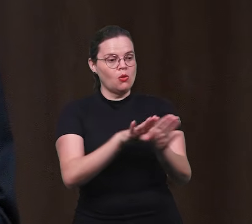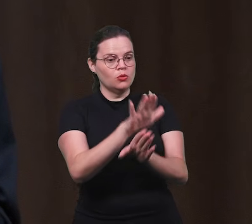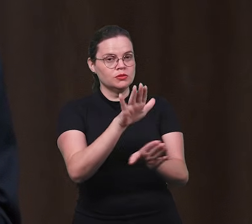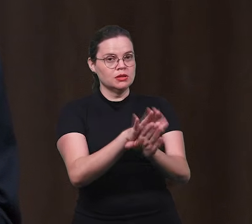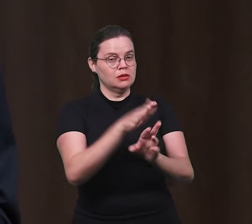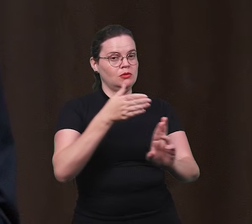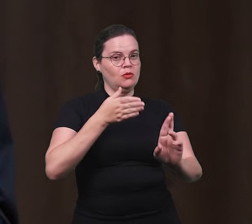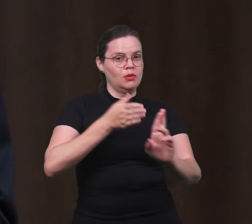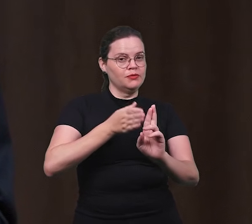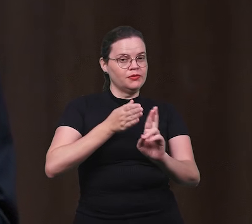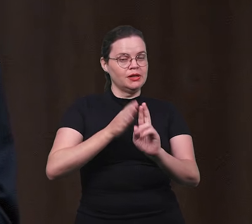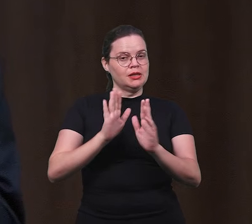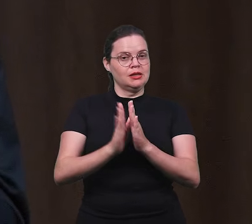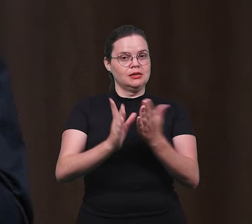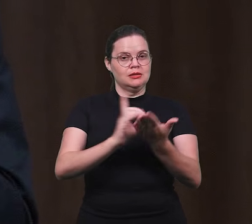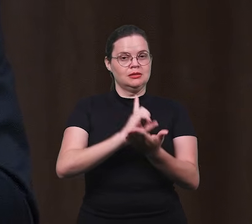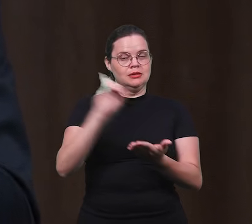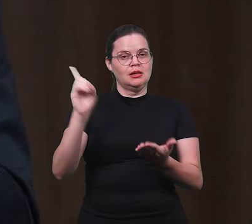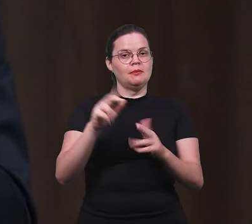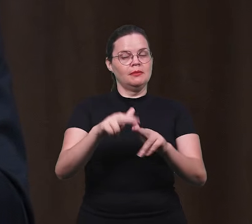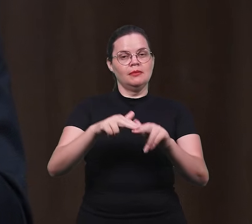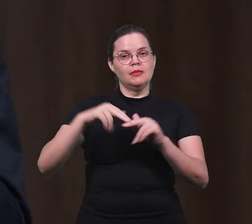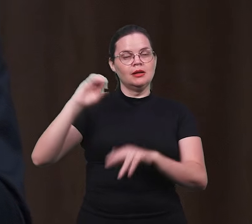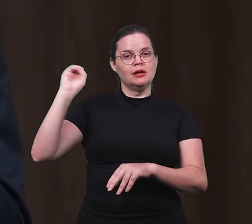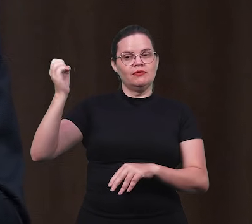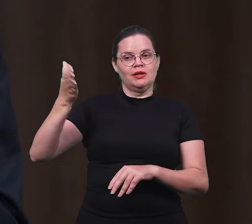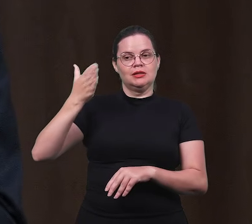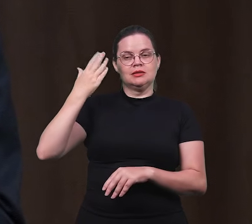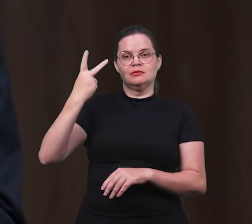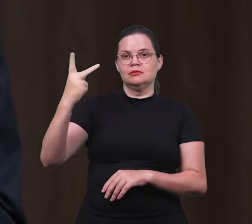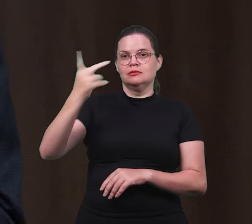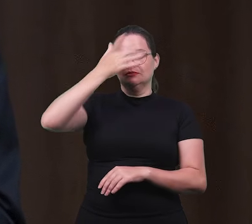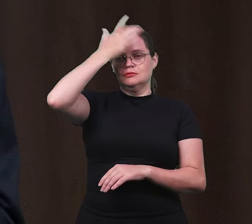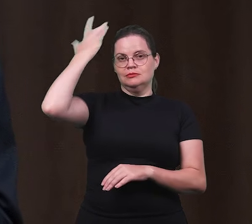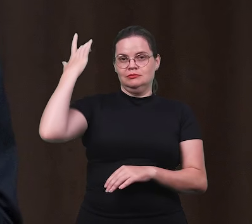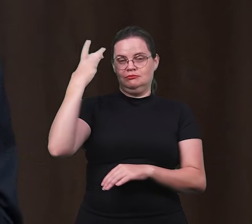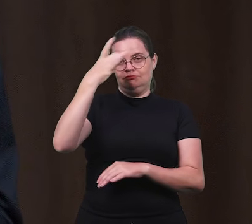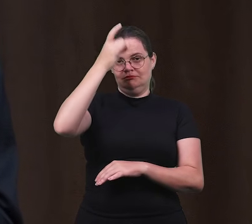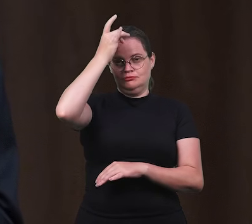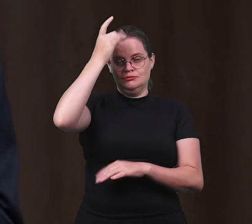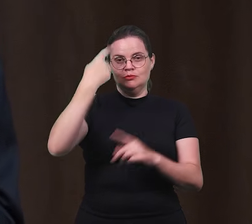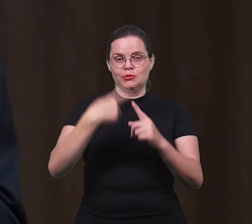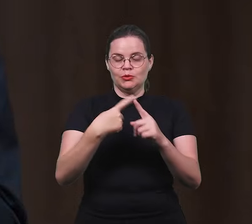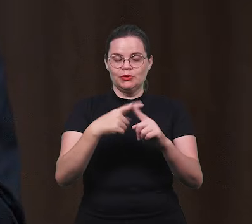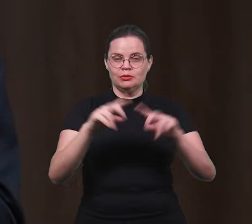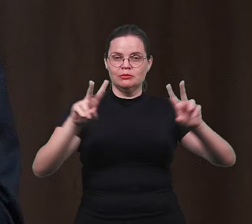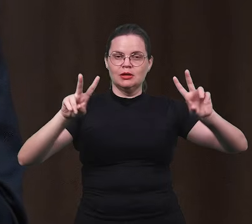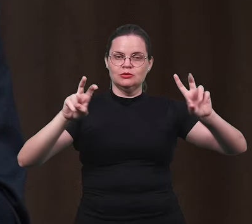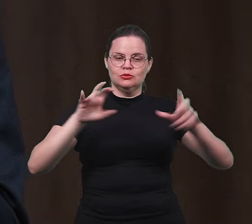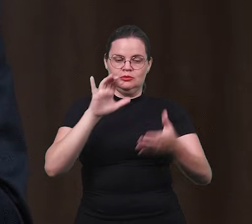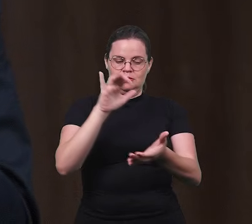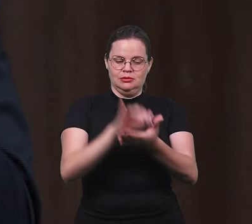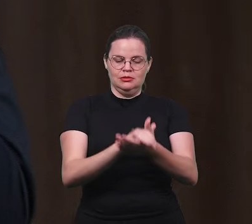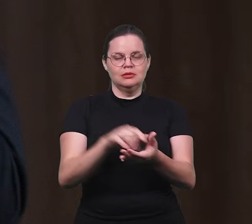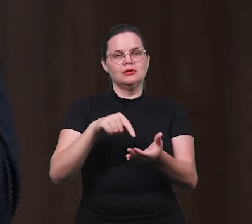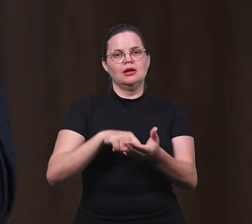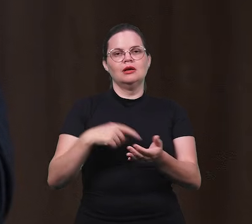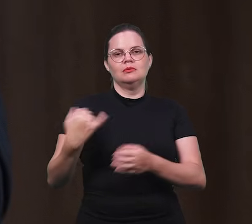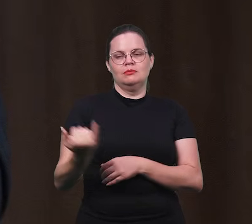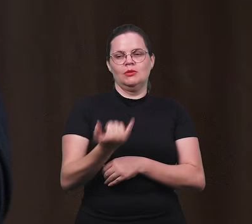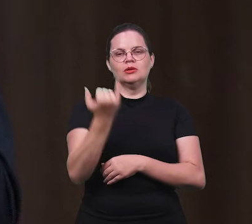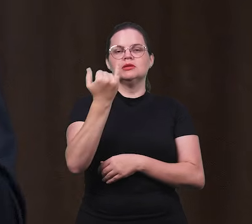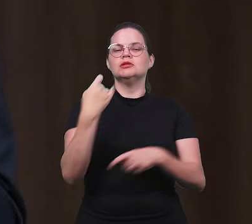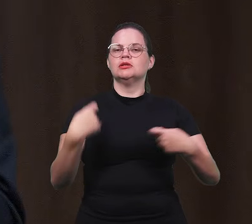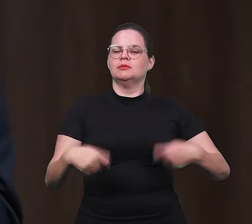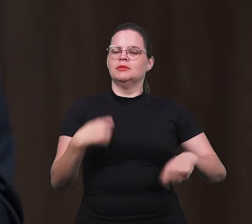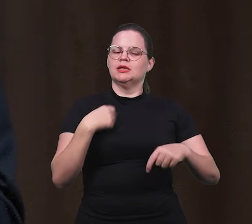aconselhamento bíblico na direção do Espírito, para que esse ponto tão importante